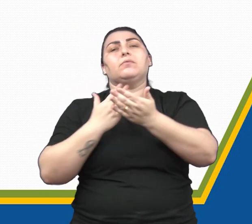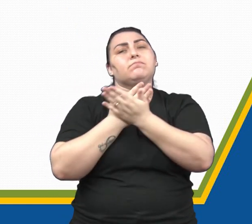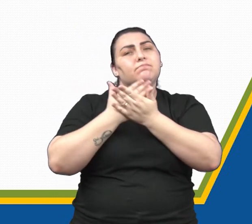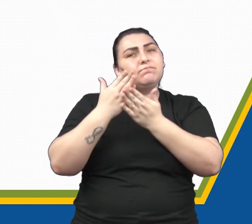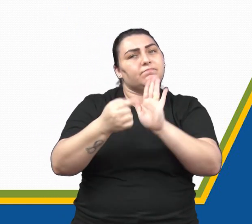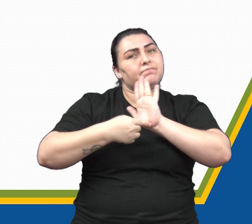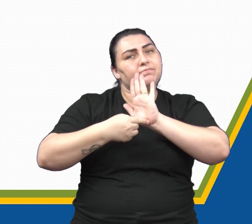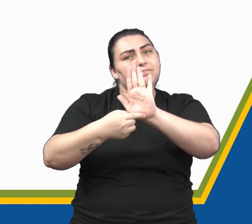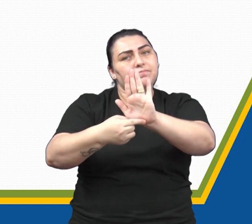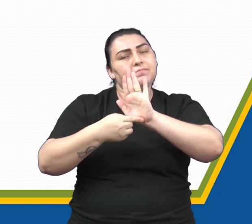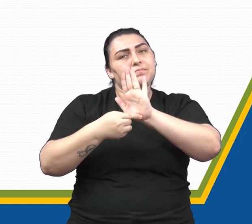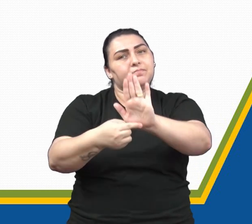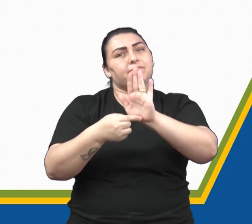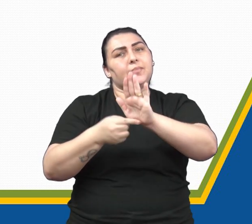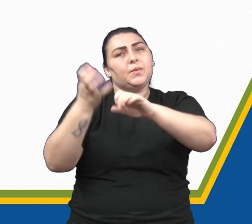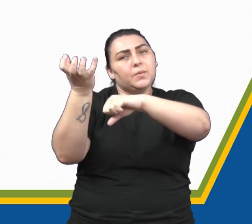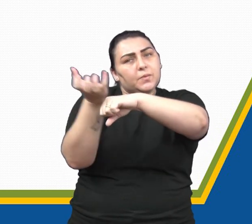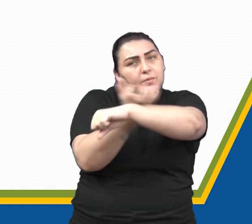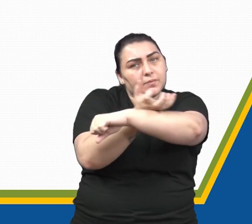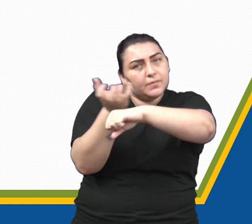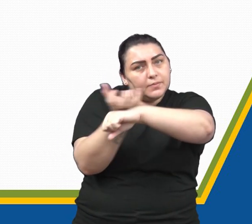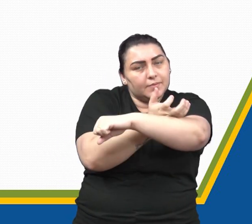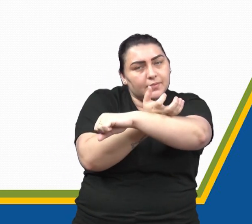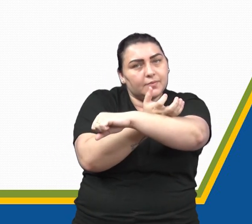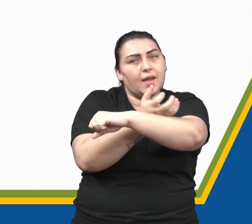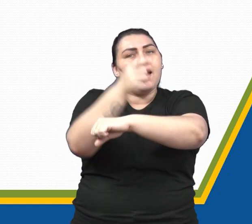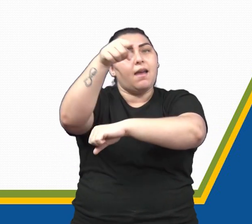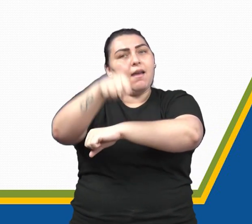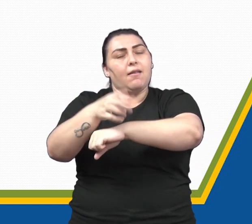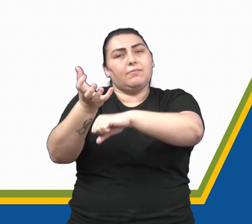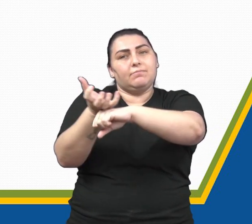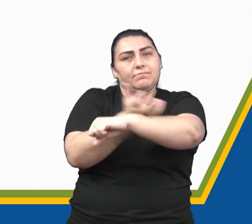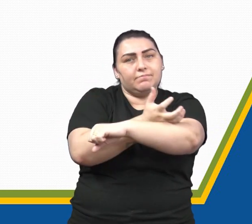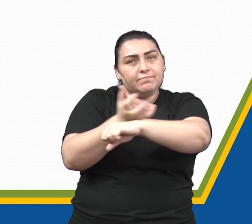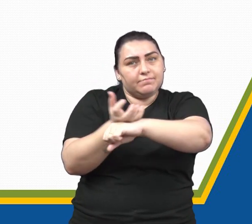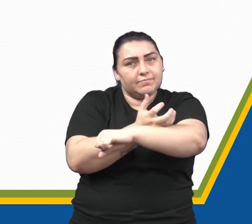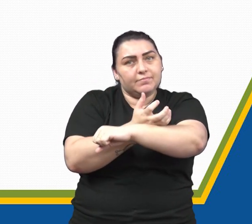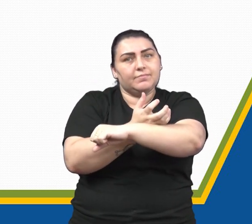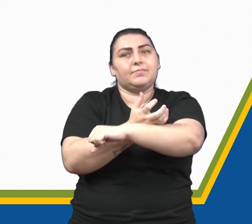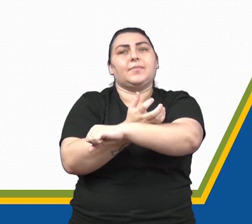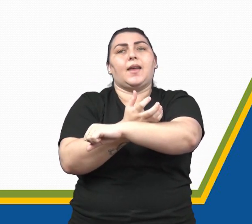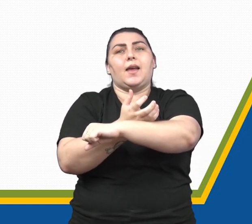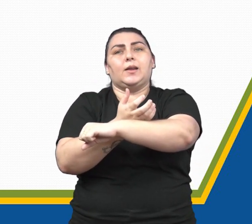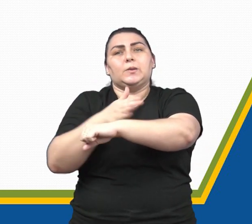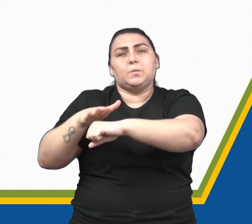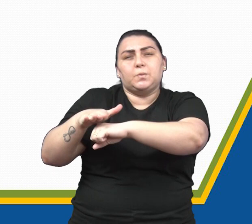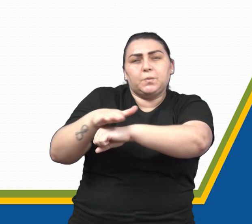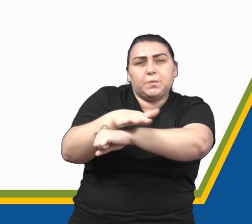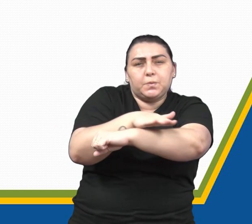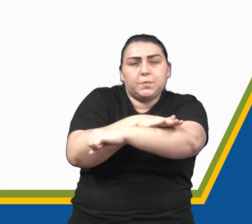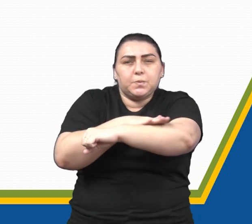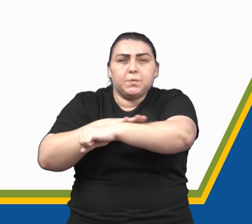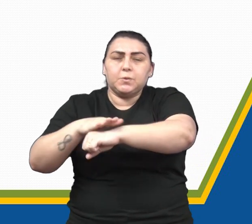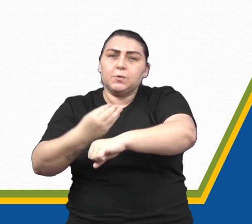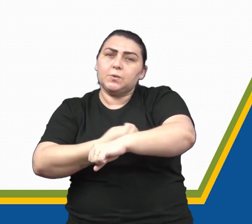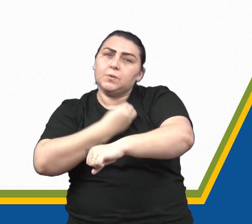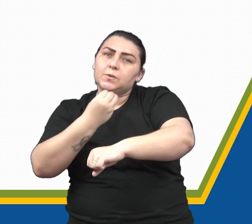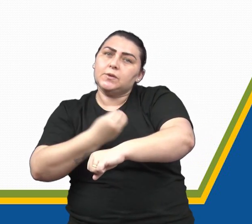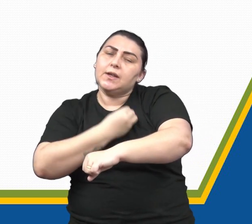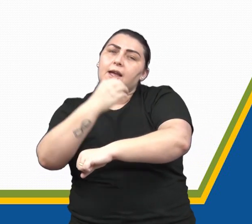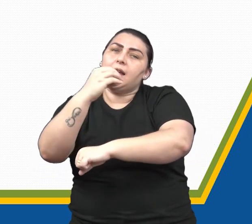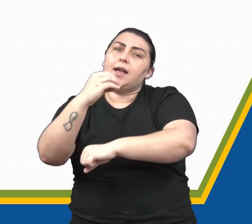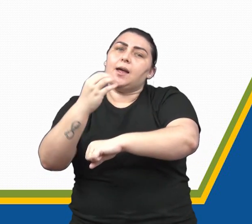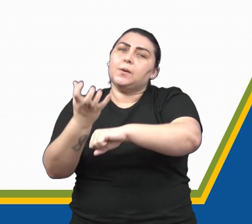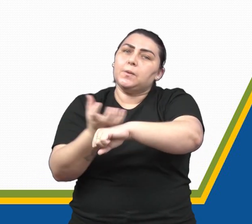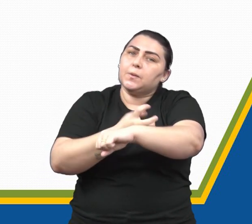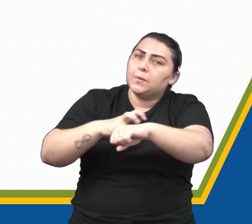começar a aparecer uma vegetação. Essa vegetação é uma vegetação rasteira, com presença de capim,